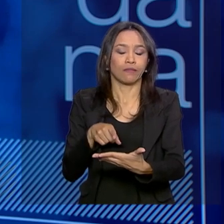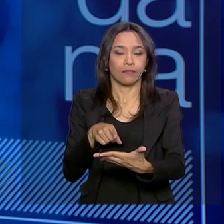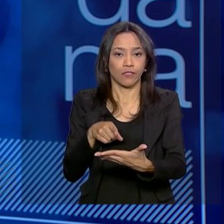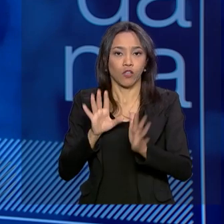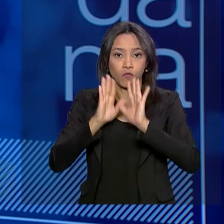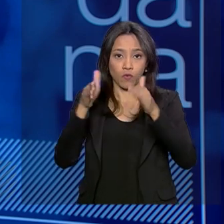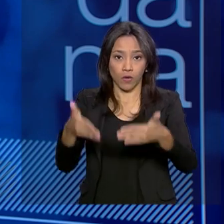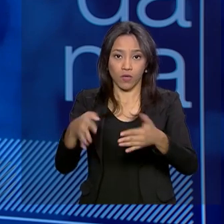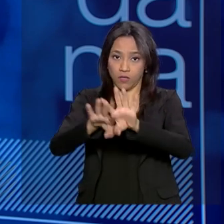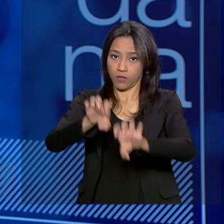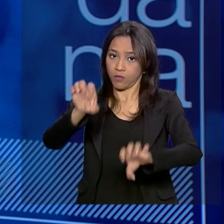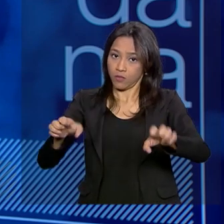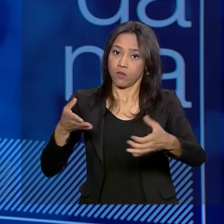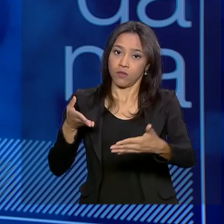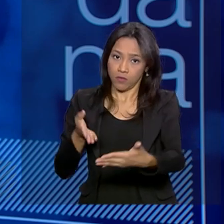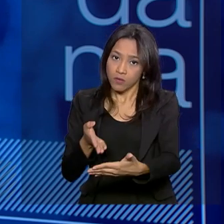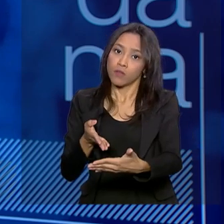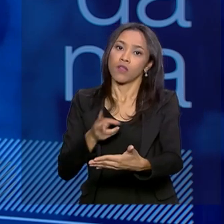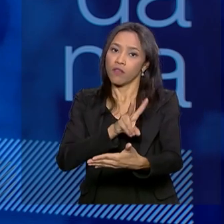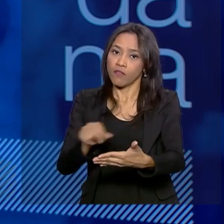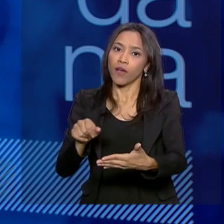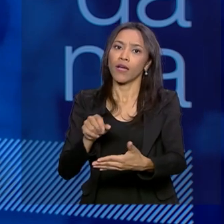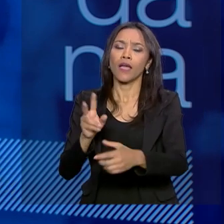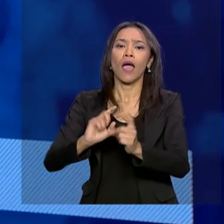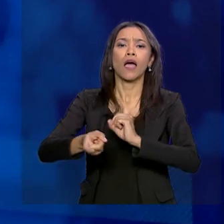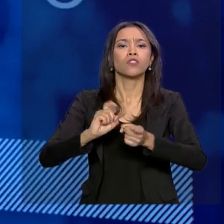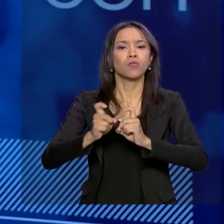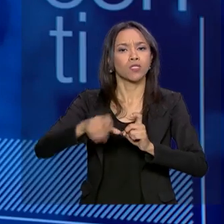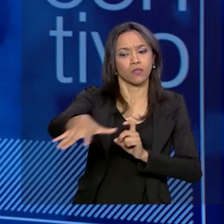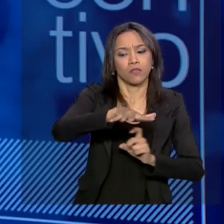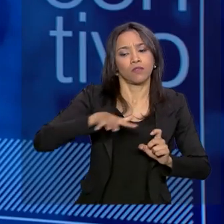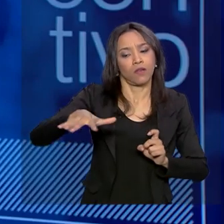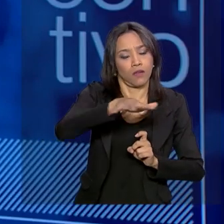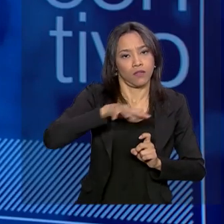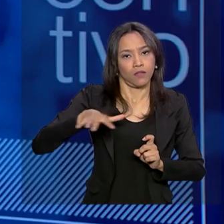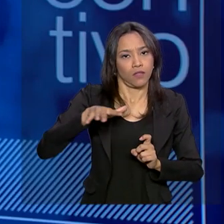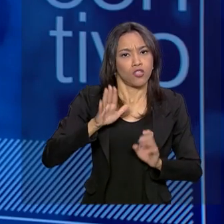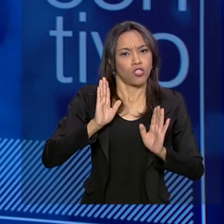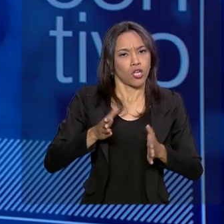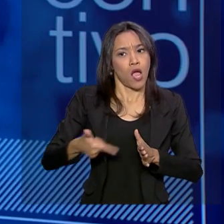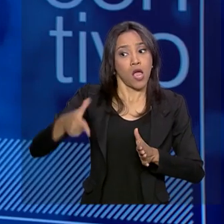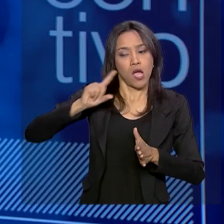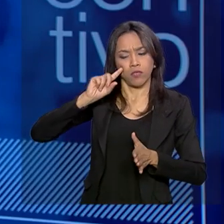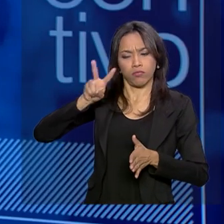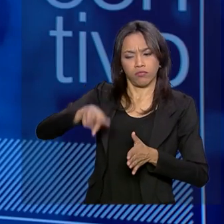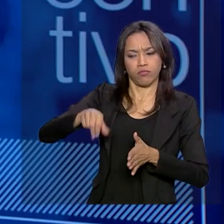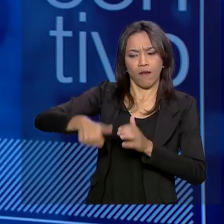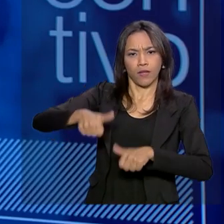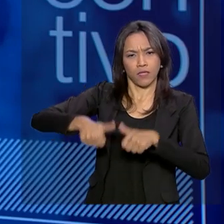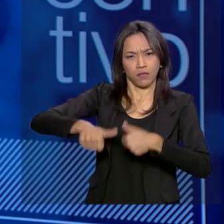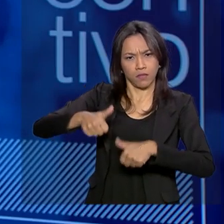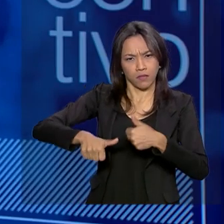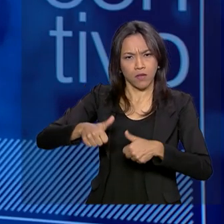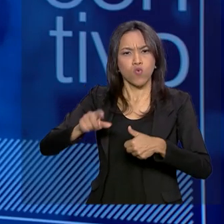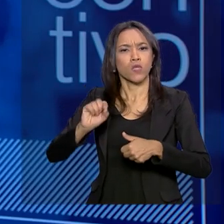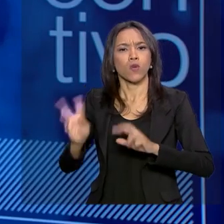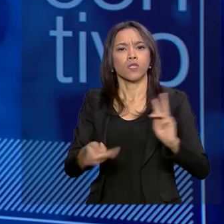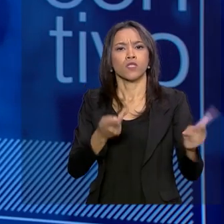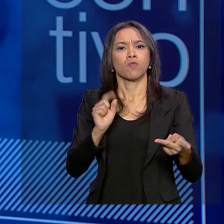o desporto nacional, né, que vai cuidar da infraestrutura. Fizemos um diagnóstico, né, sobre a